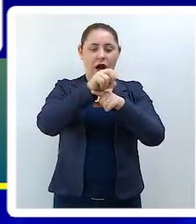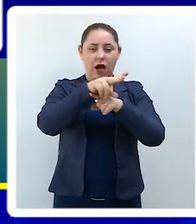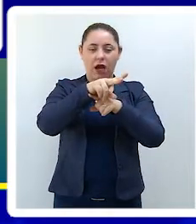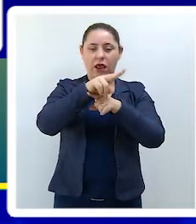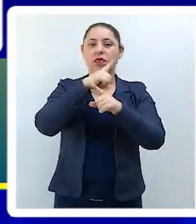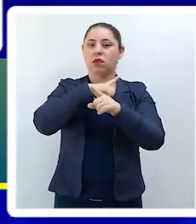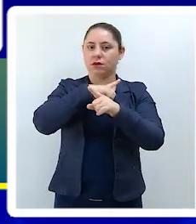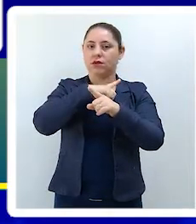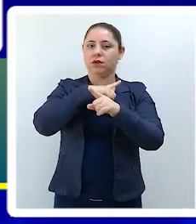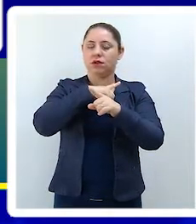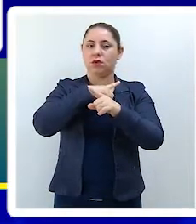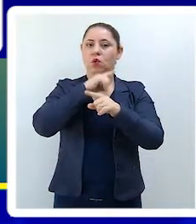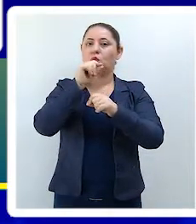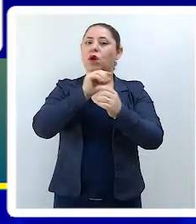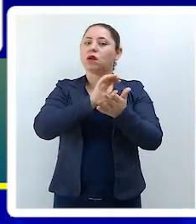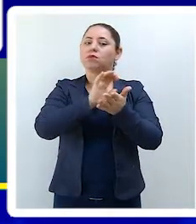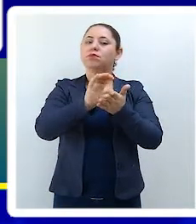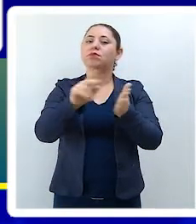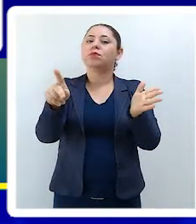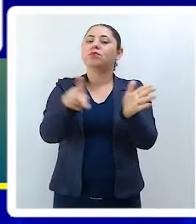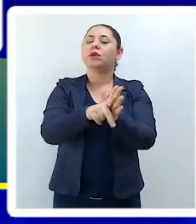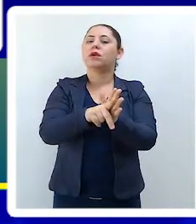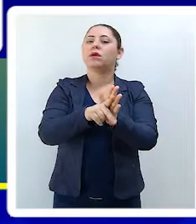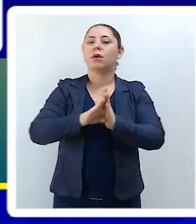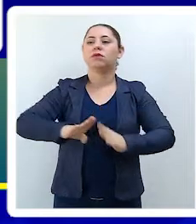de gênero, ela é aplicada para